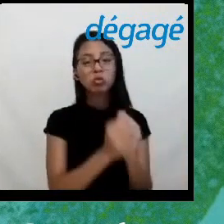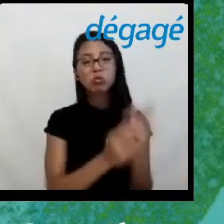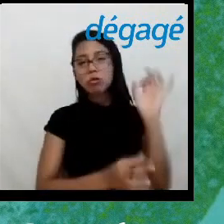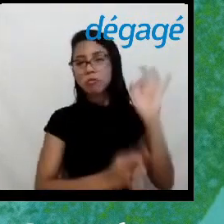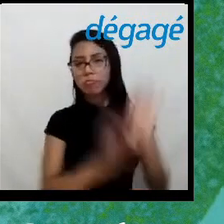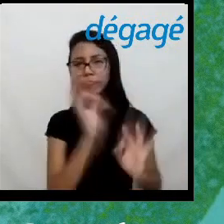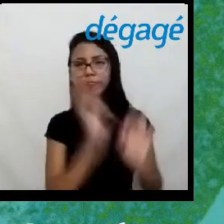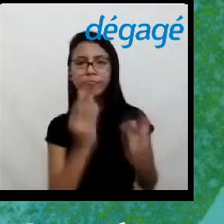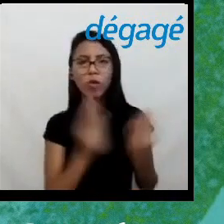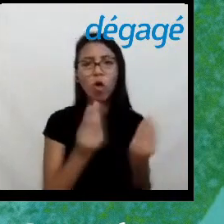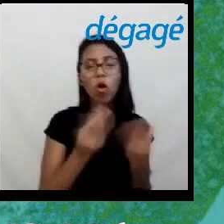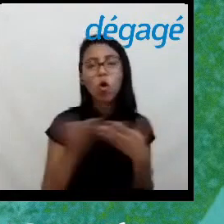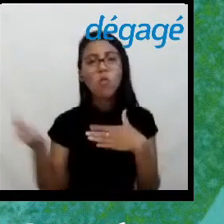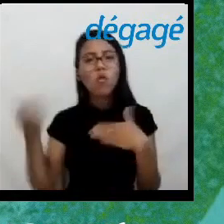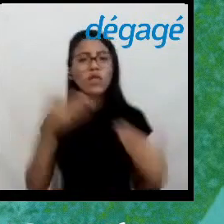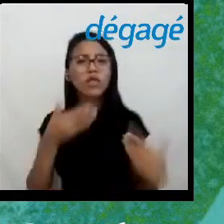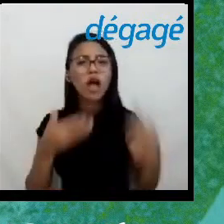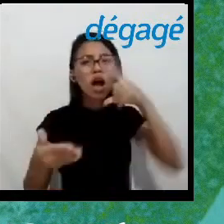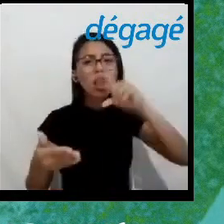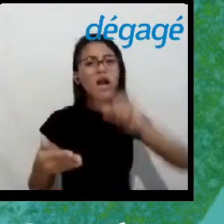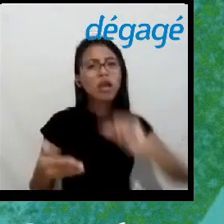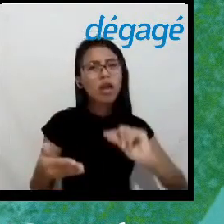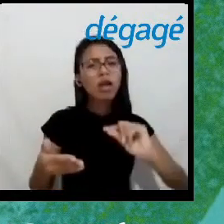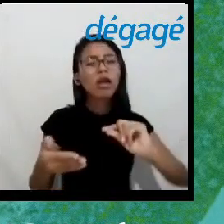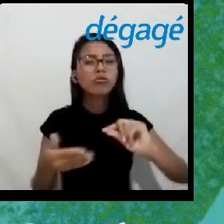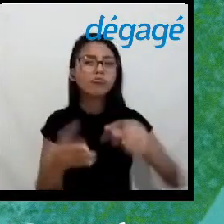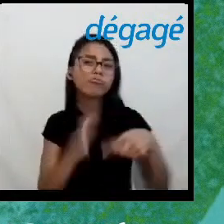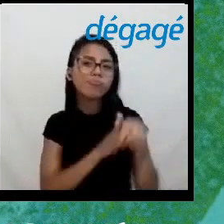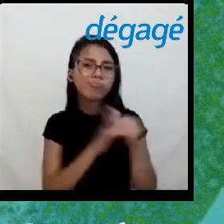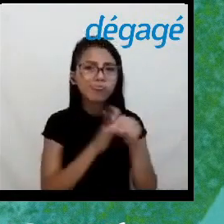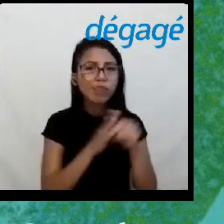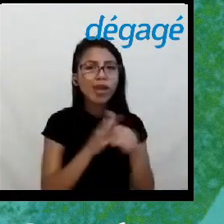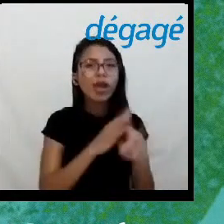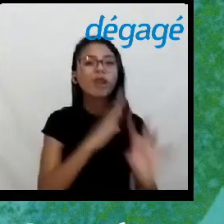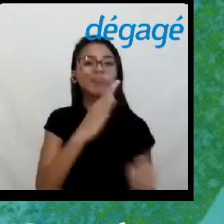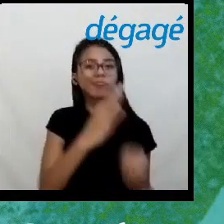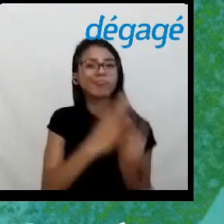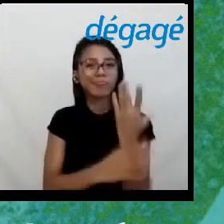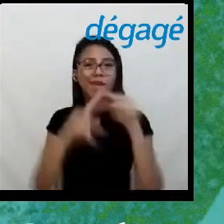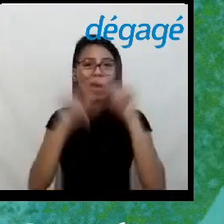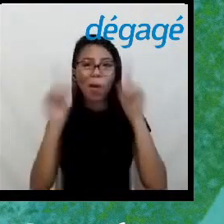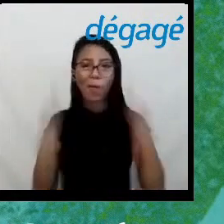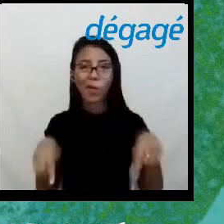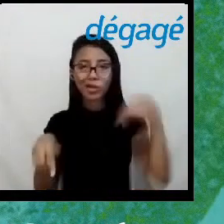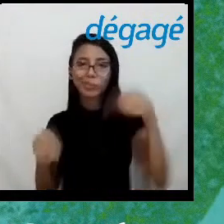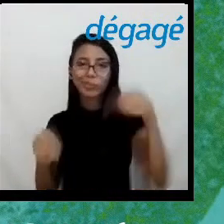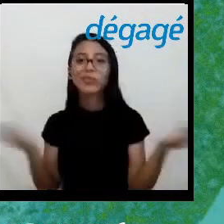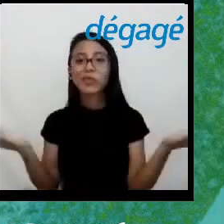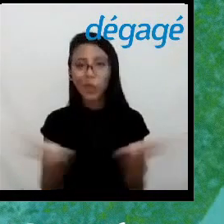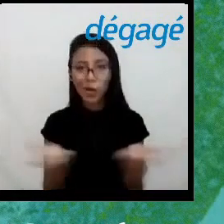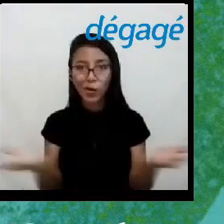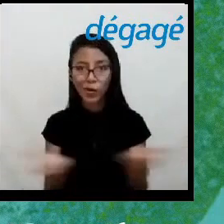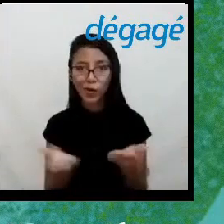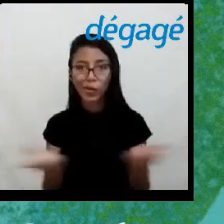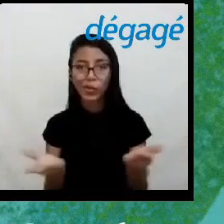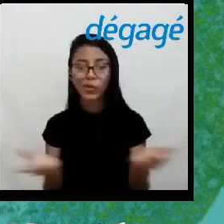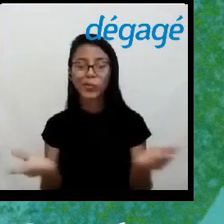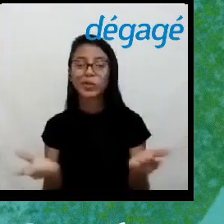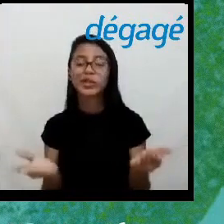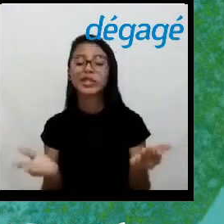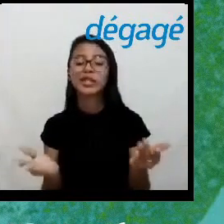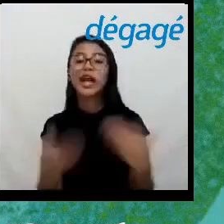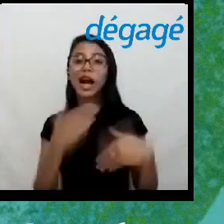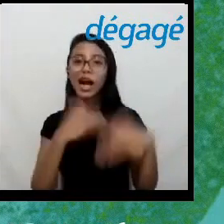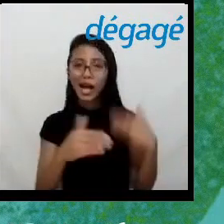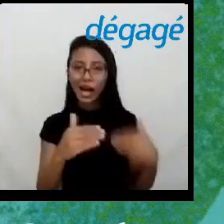estaríamos convidando e tudo mais. E deu no formato que vocês estão apreciando desde o dia 23,